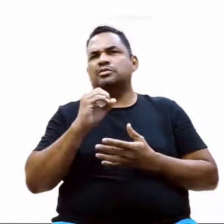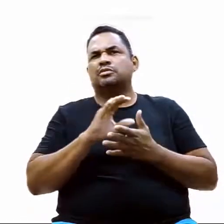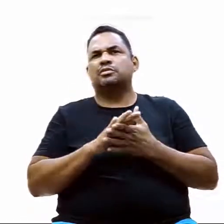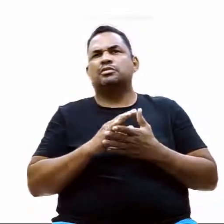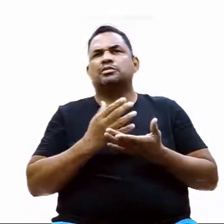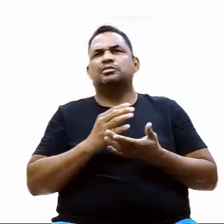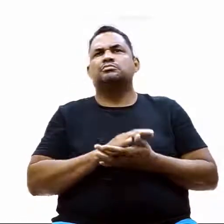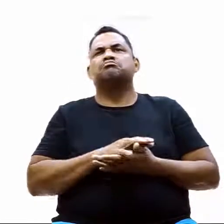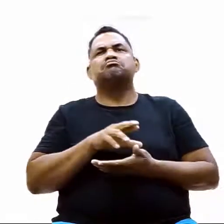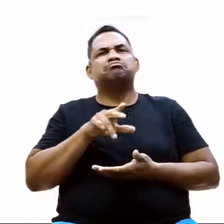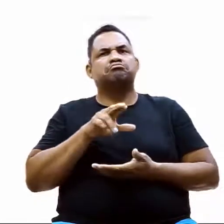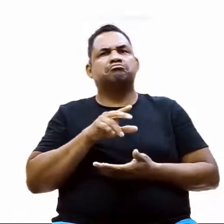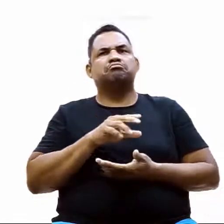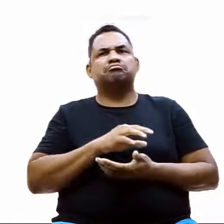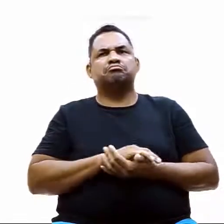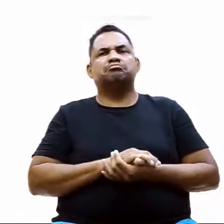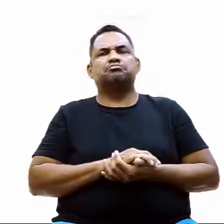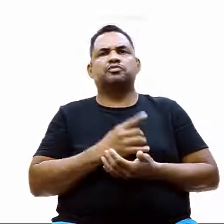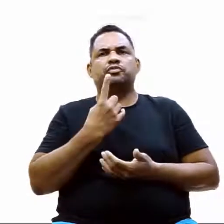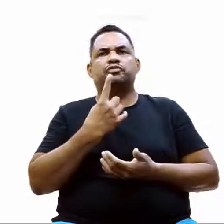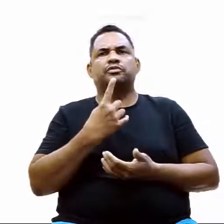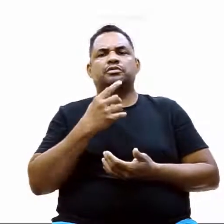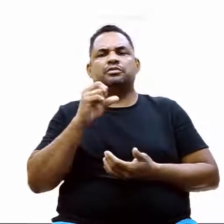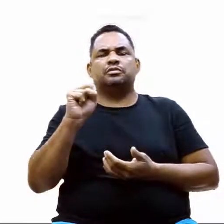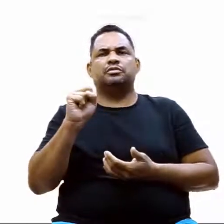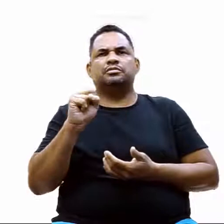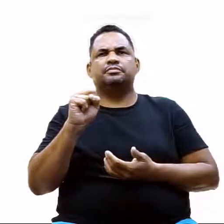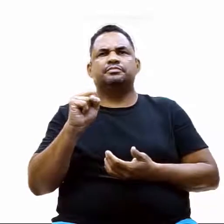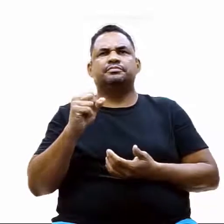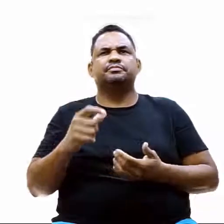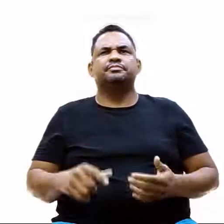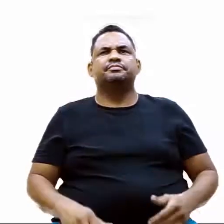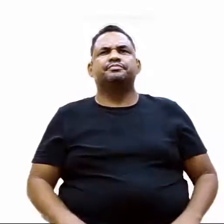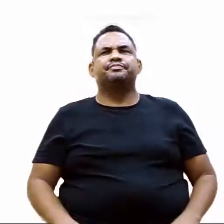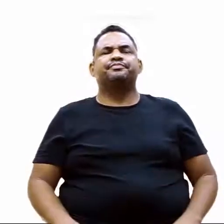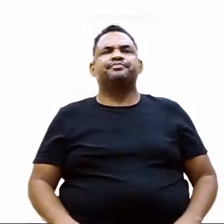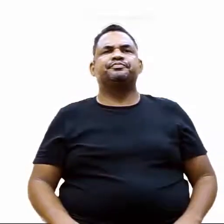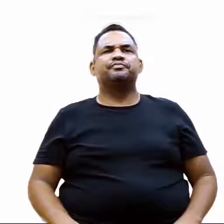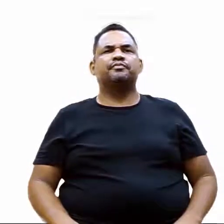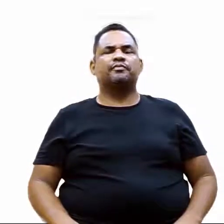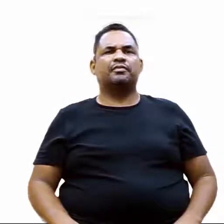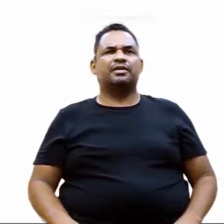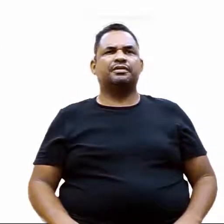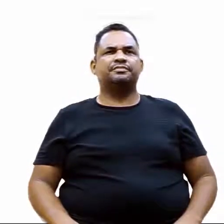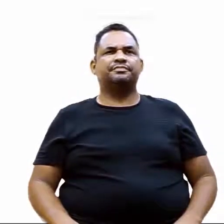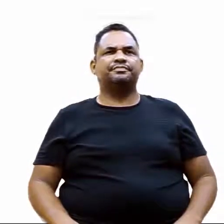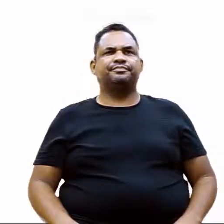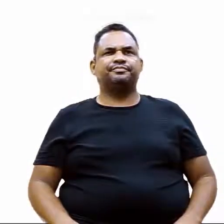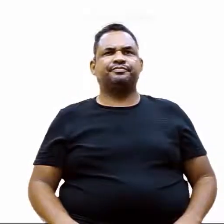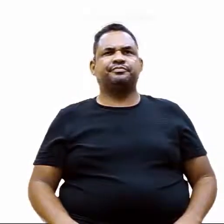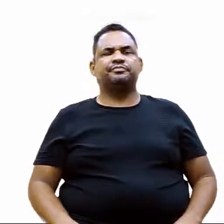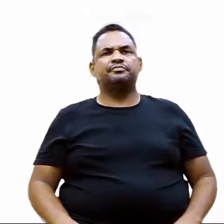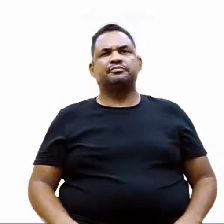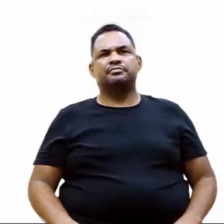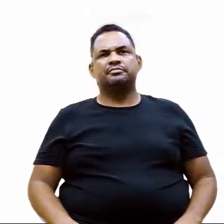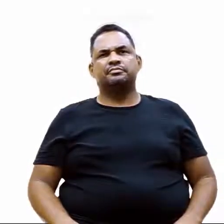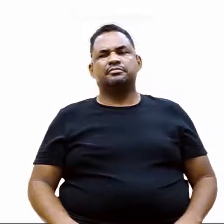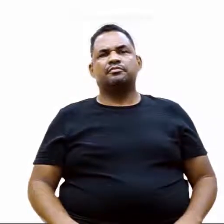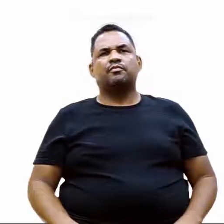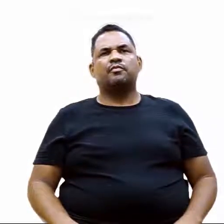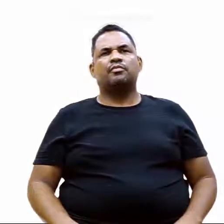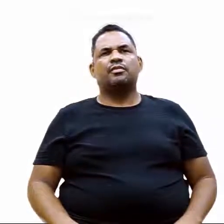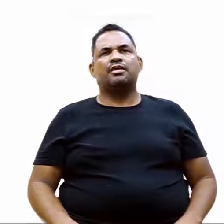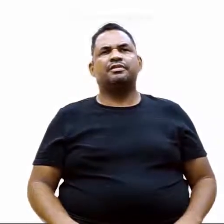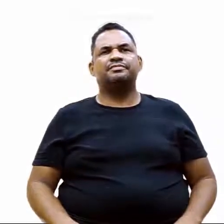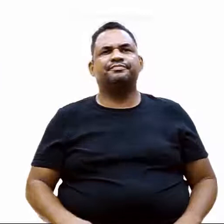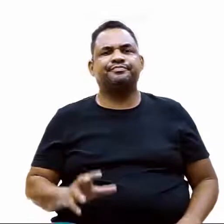mesma proporção, 1,8. Tudo bem. Ao invés de 4,5 gramas, de 9 gramas,